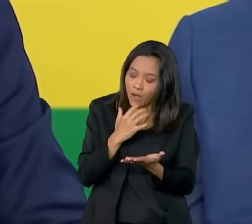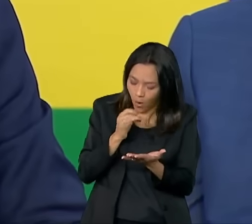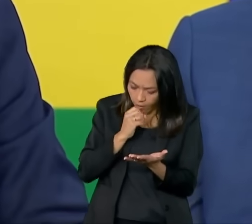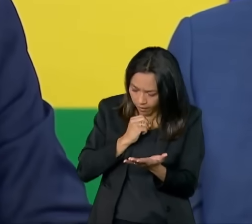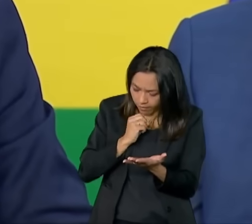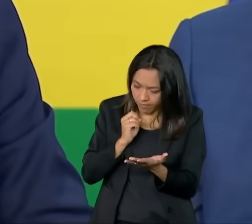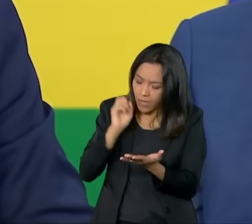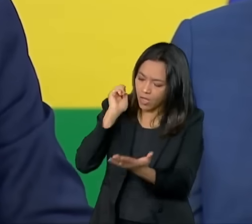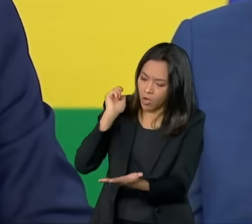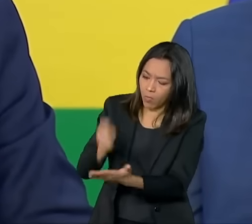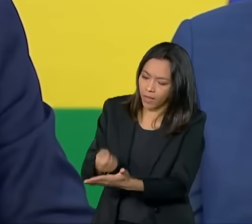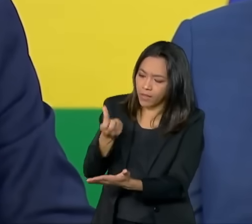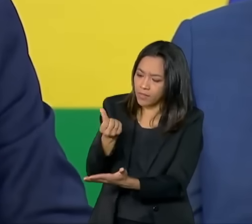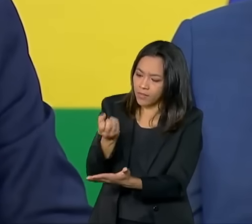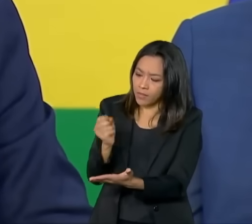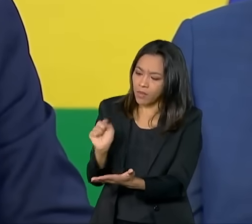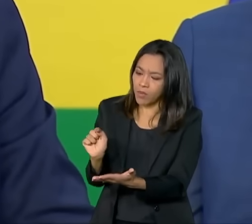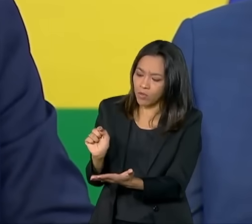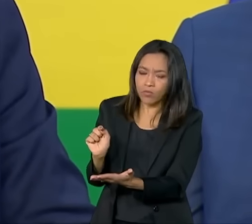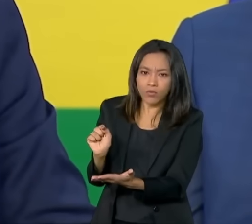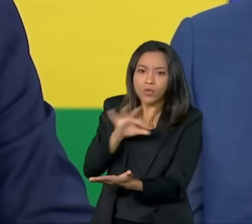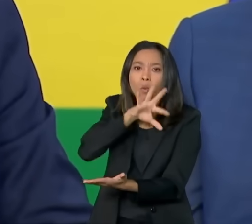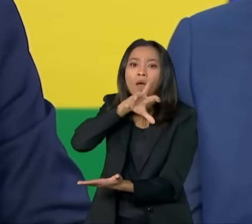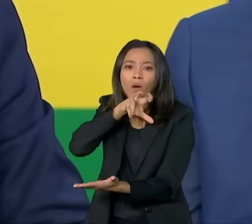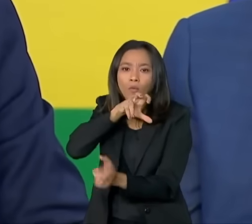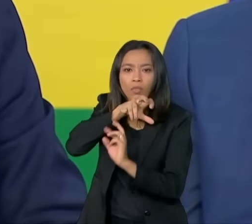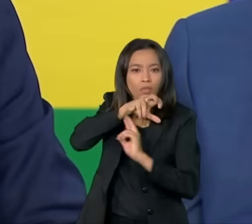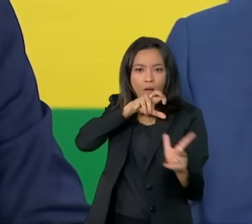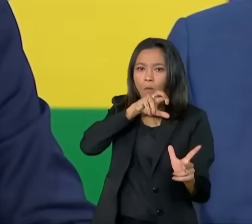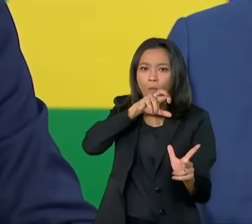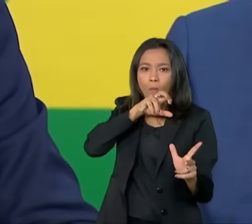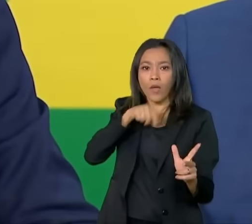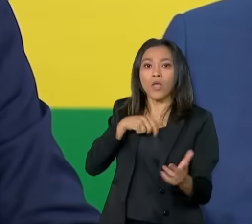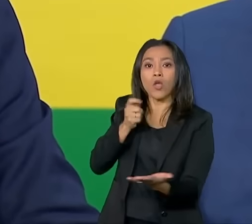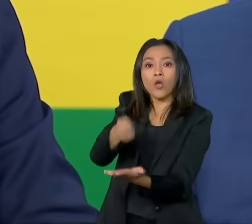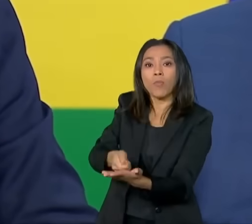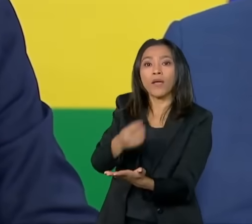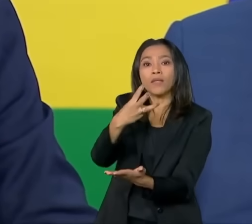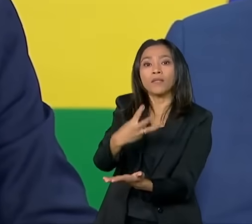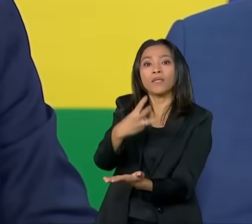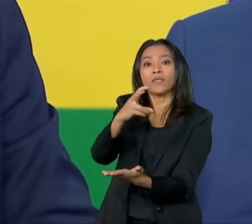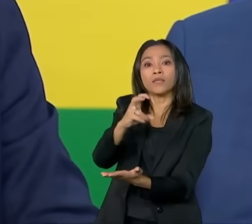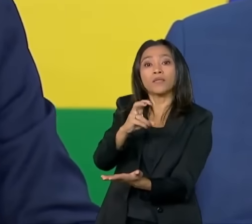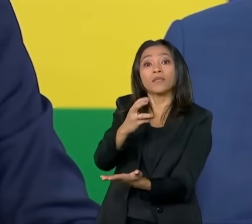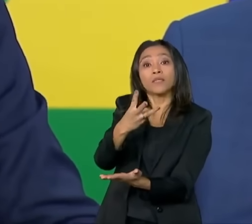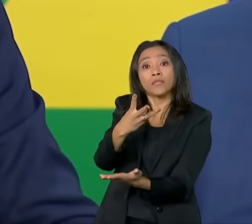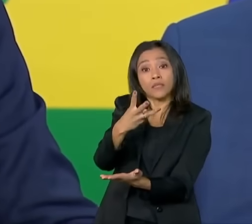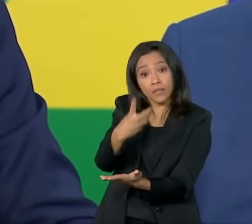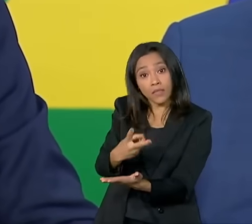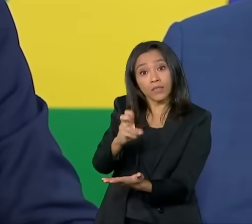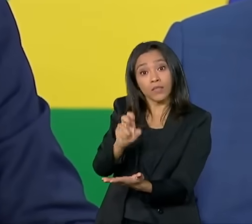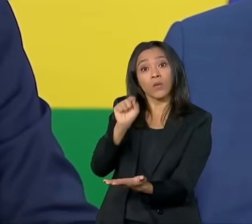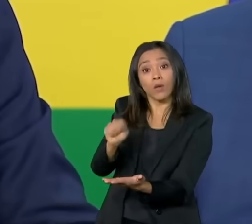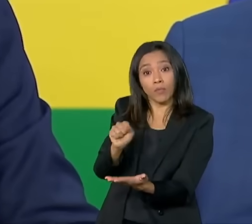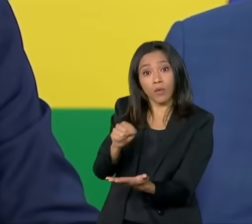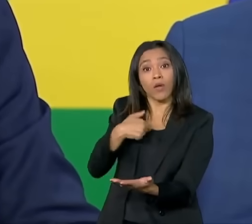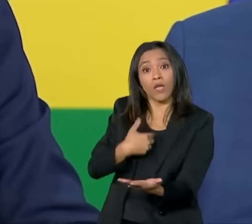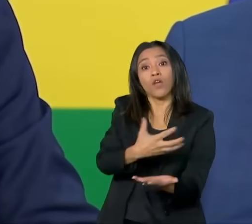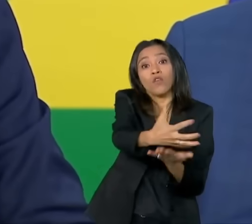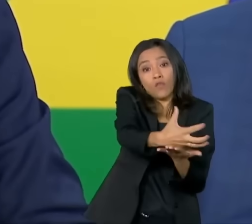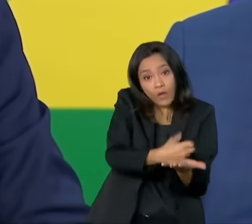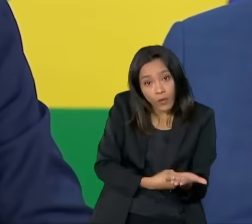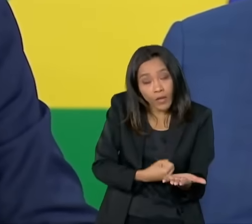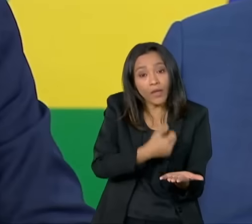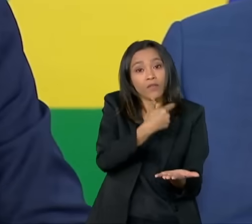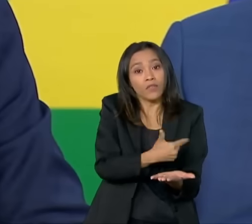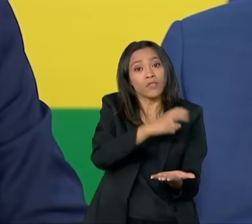paguei R$ 60.000 de imposto de renda? Não, eu paguei R$ 35.000 de imposto de renda. Eu vou ter que recolher R$ 25.000 para